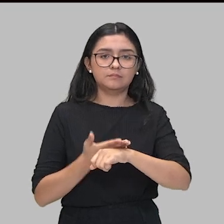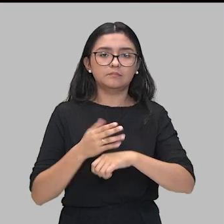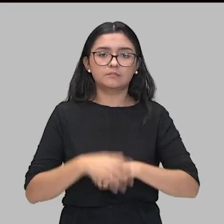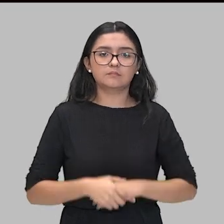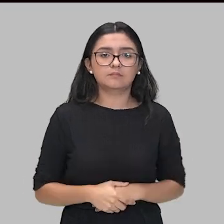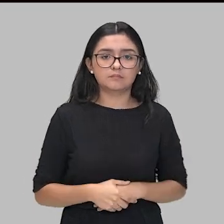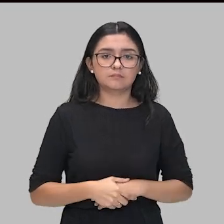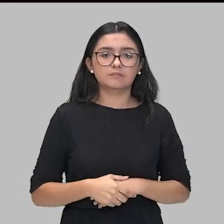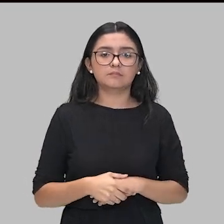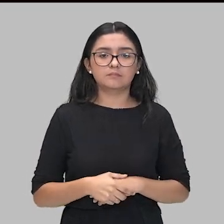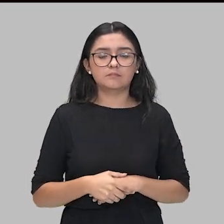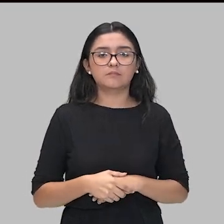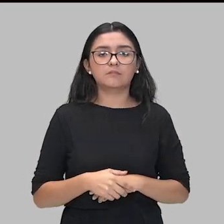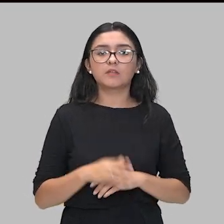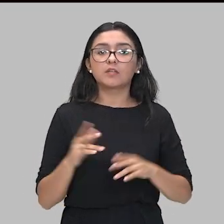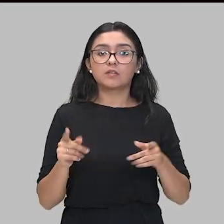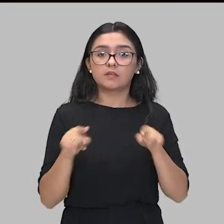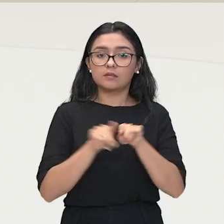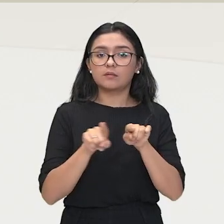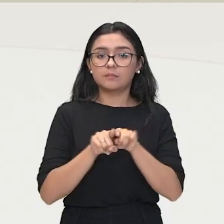da cor vermelha, pessoal.